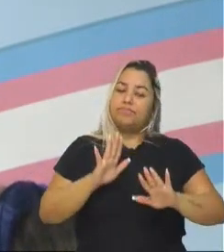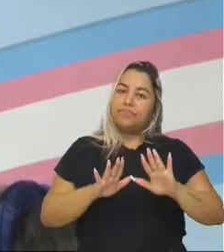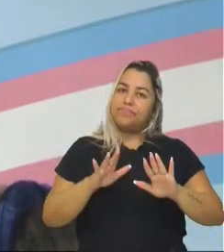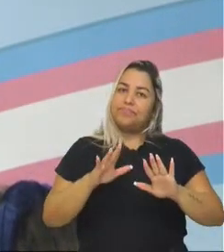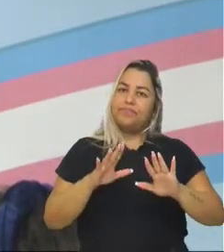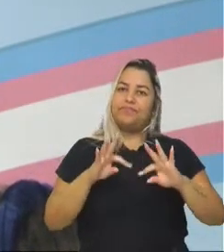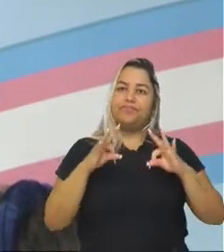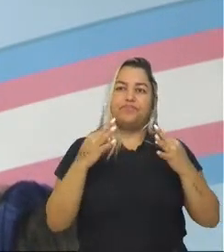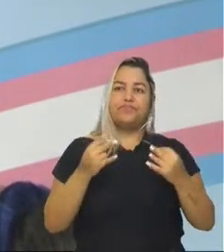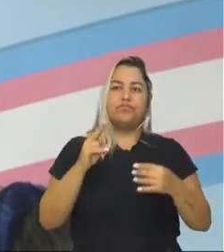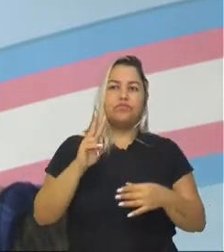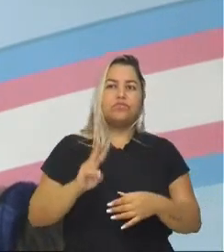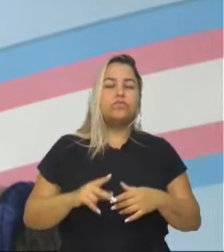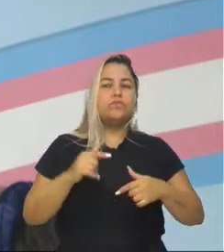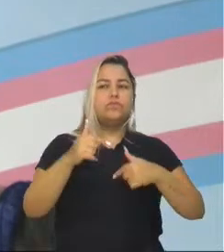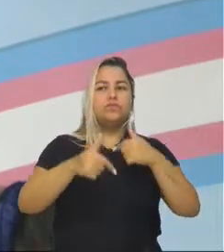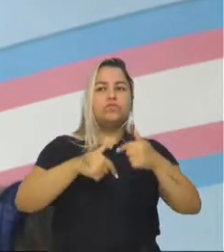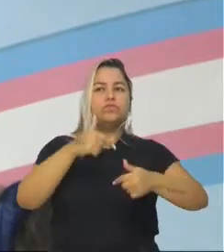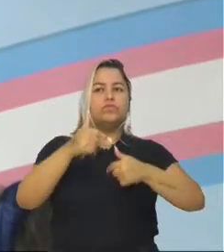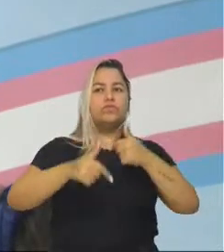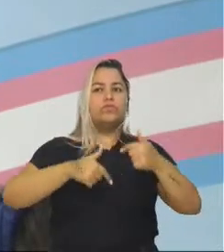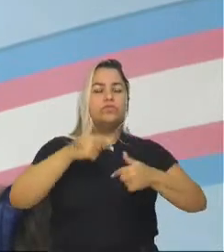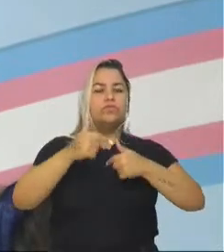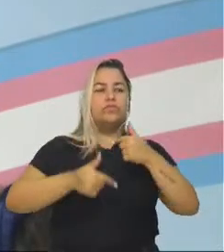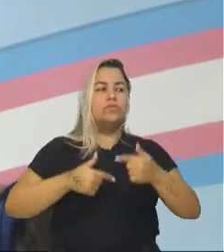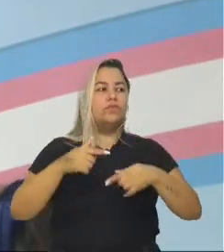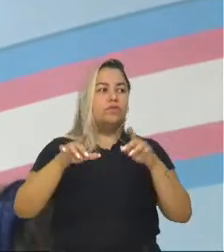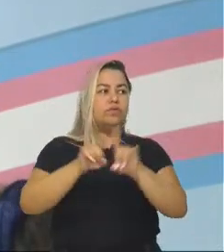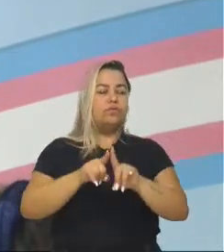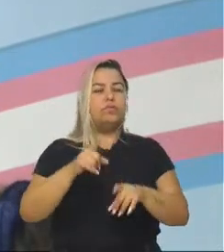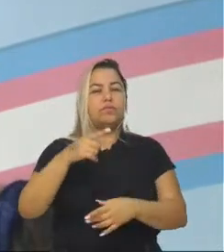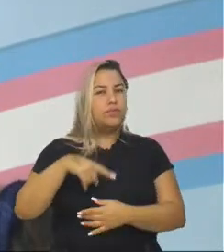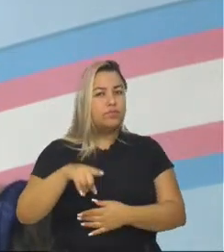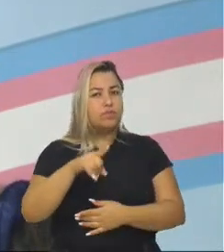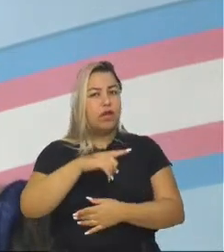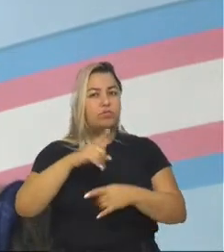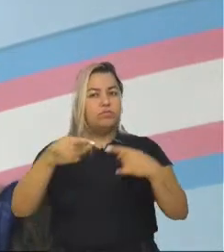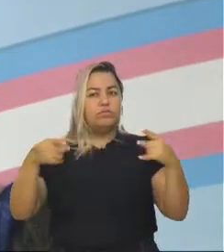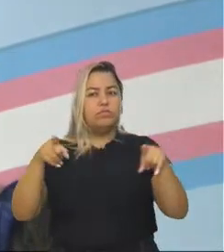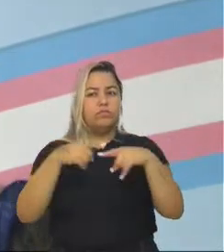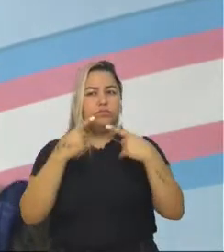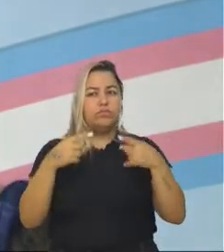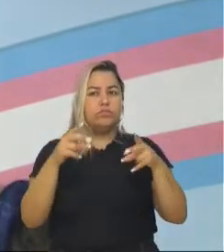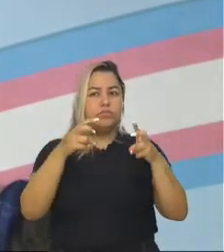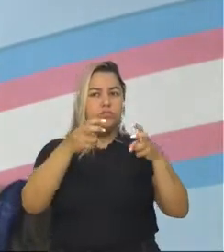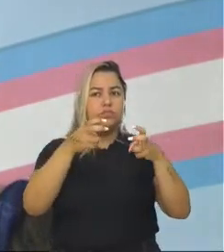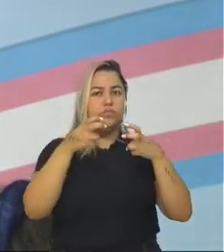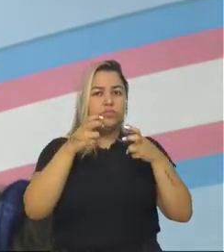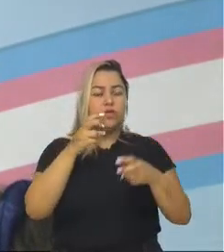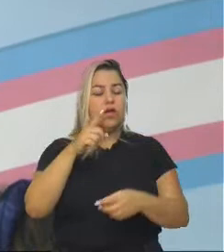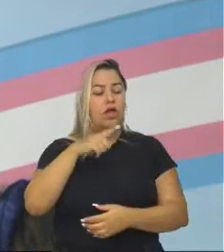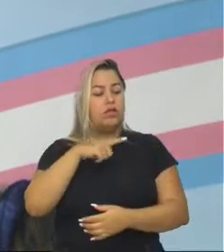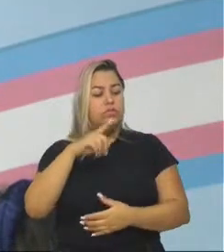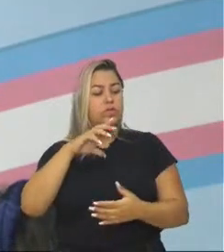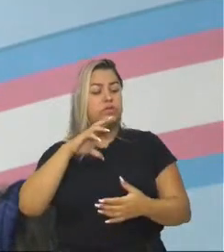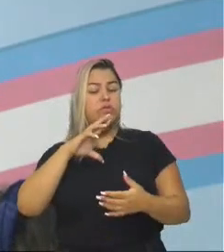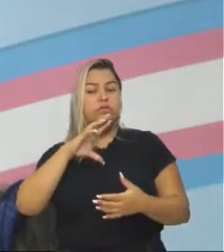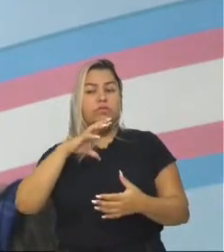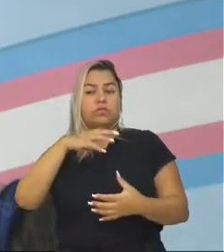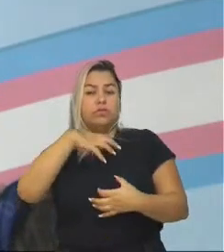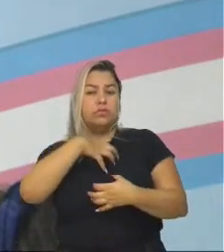eu vou para o trabalho, que eu lido com a arte, com a música, é quando eu percebo que a minha vida tem sentido.